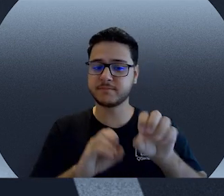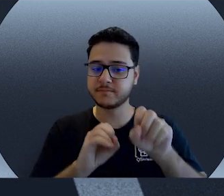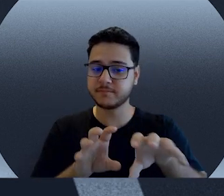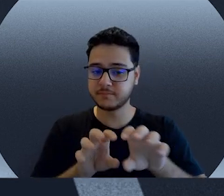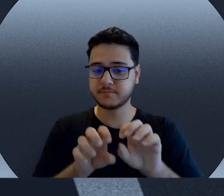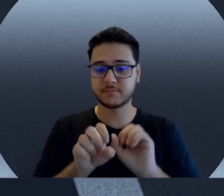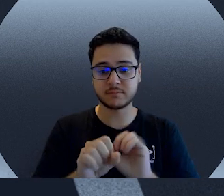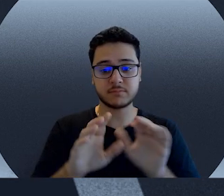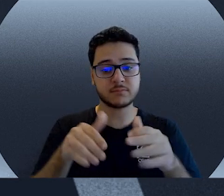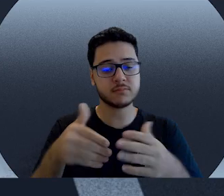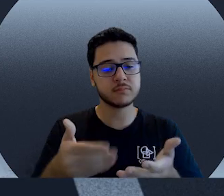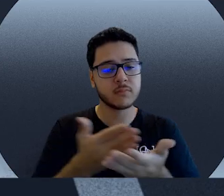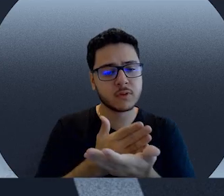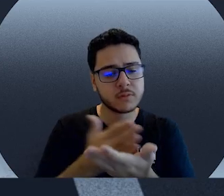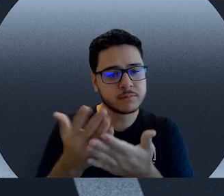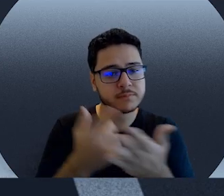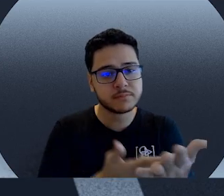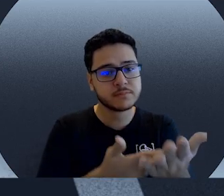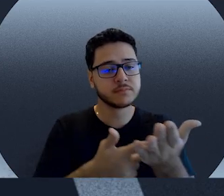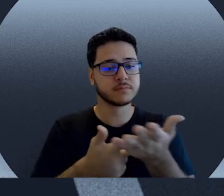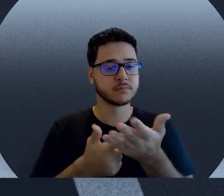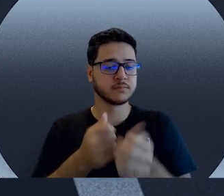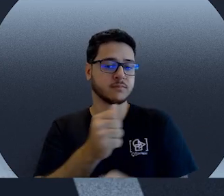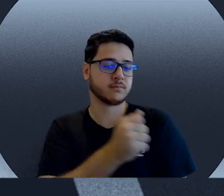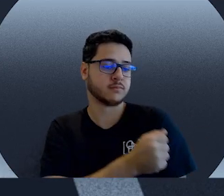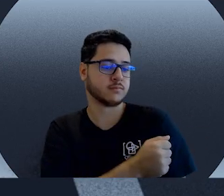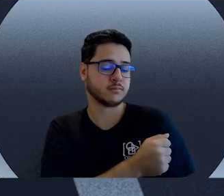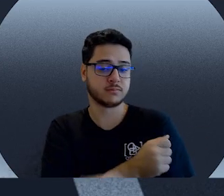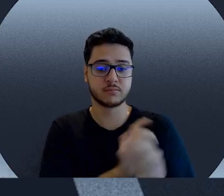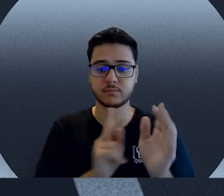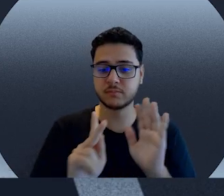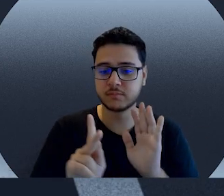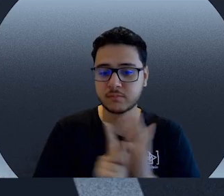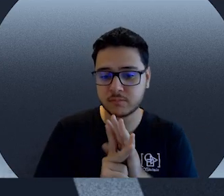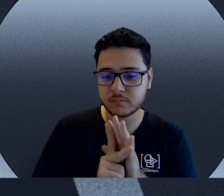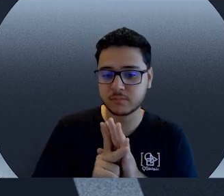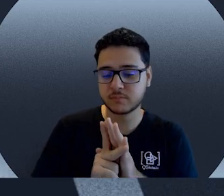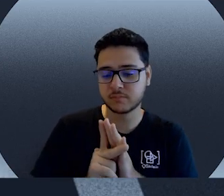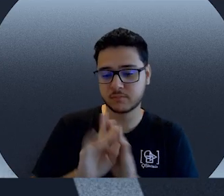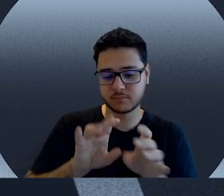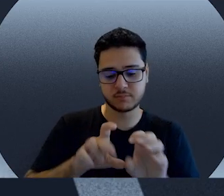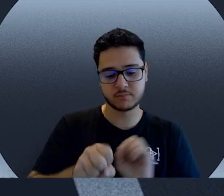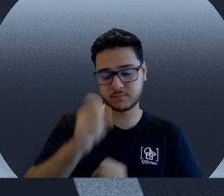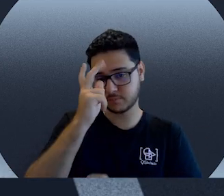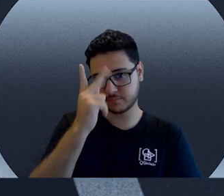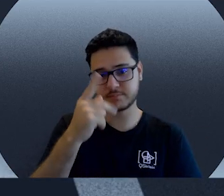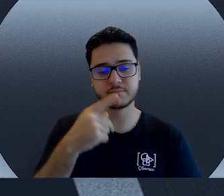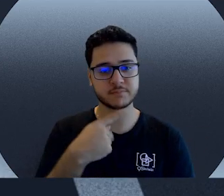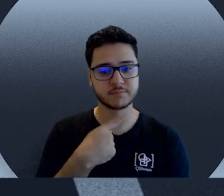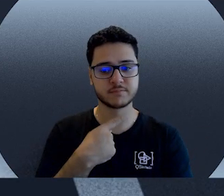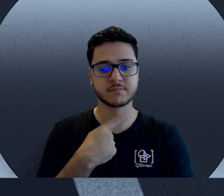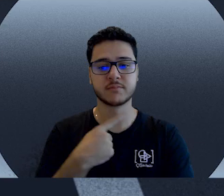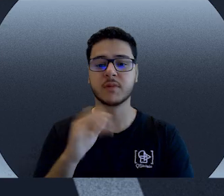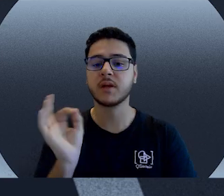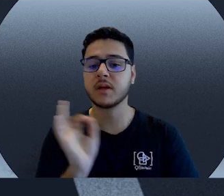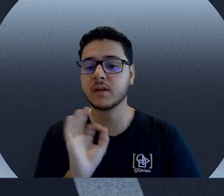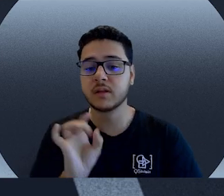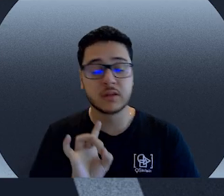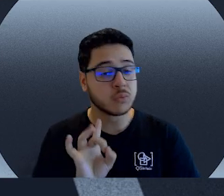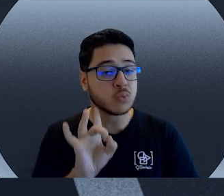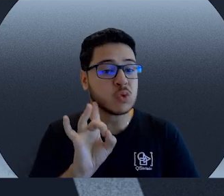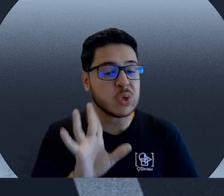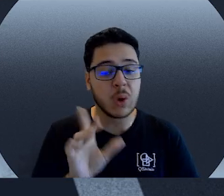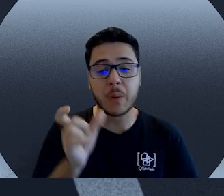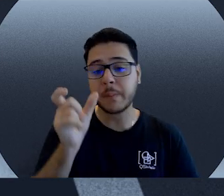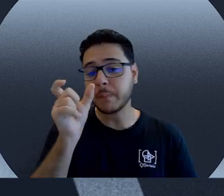vai começar a convidar o aluno a ser um sujeito ativo na sua própria formação, e não mais somente